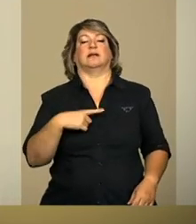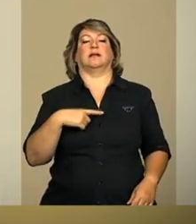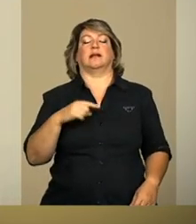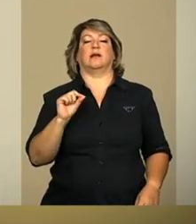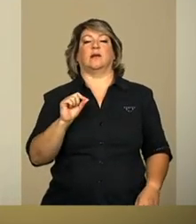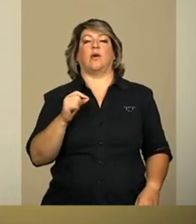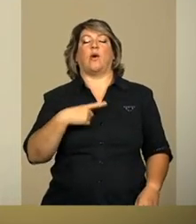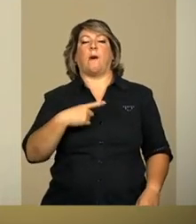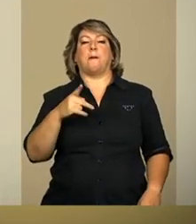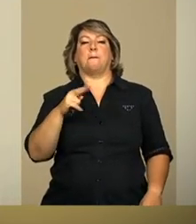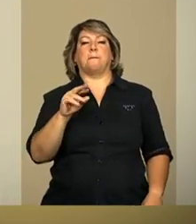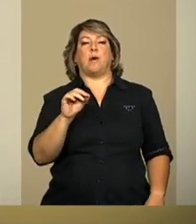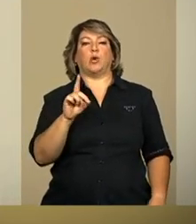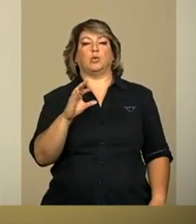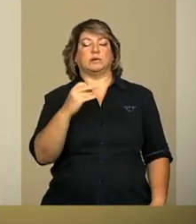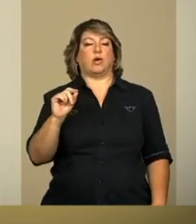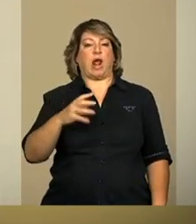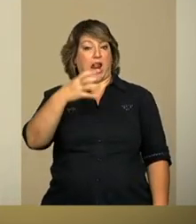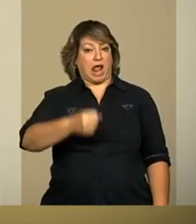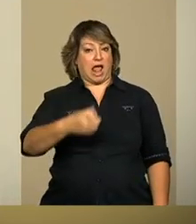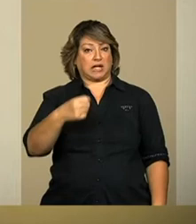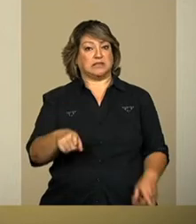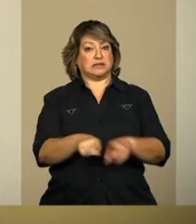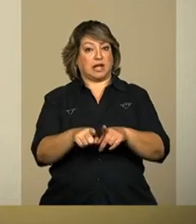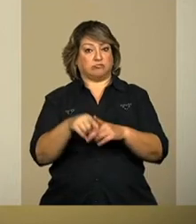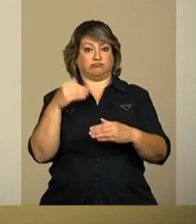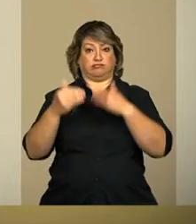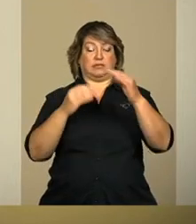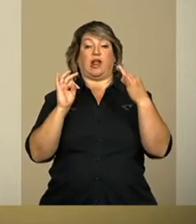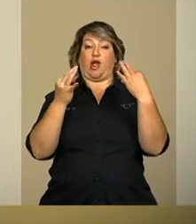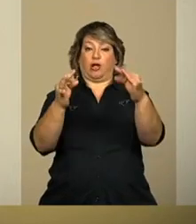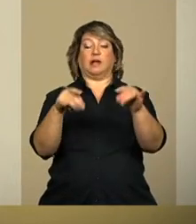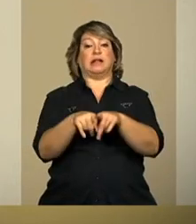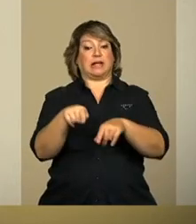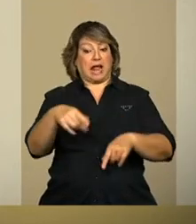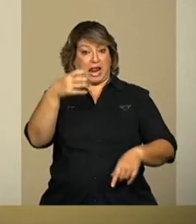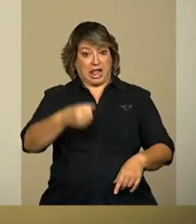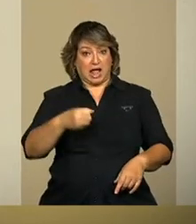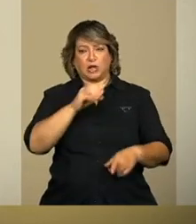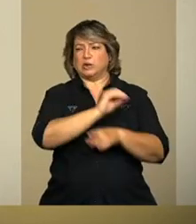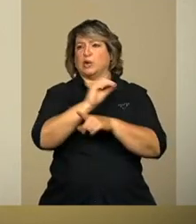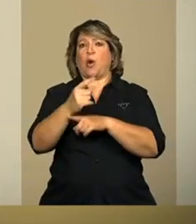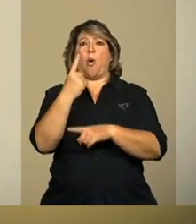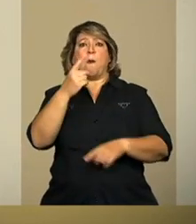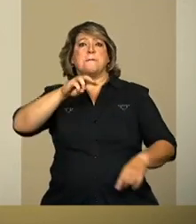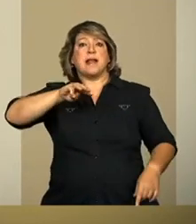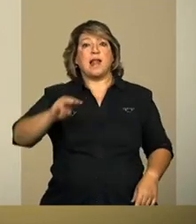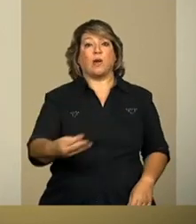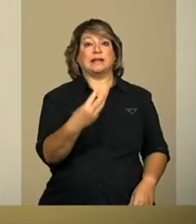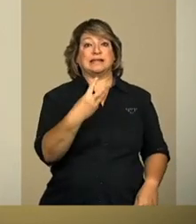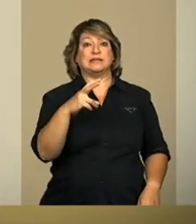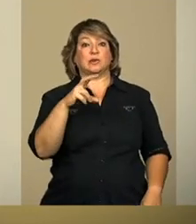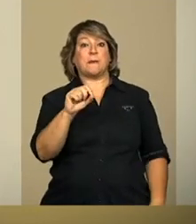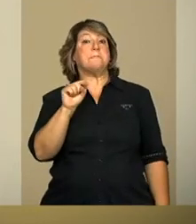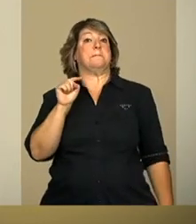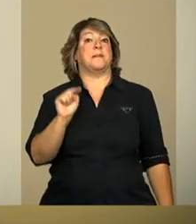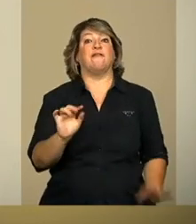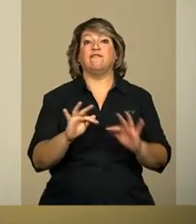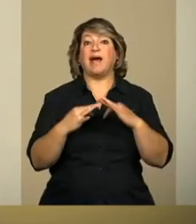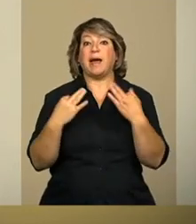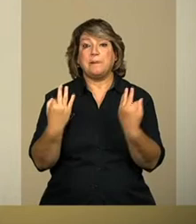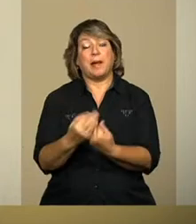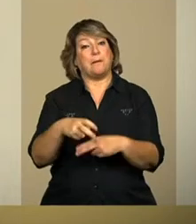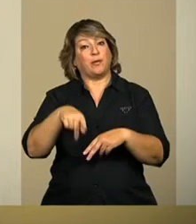leite eu não sei se você sabe Luciano que a produção de leite garante renda para 1350.000